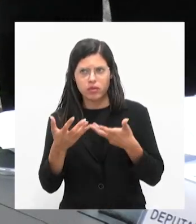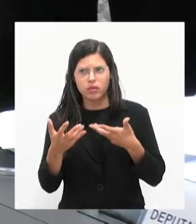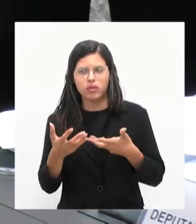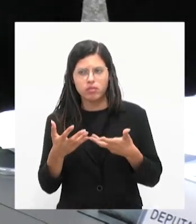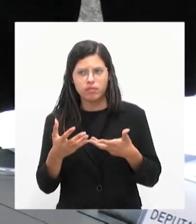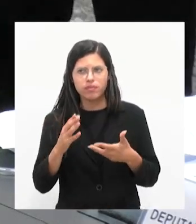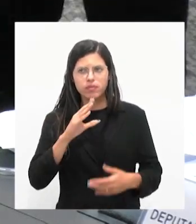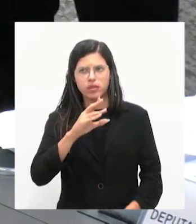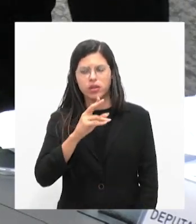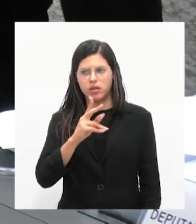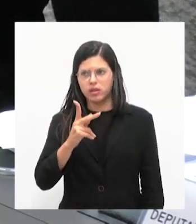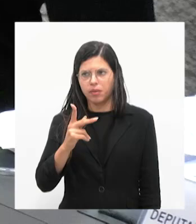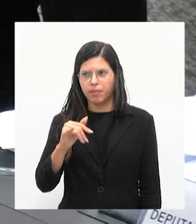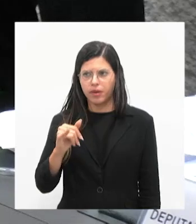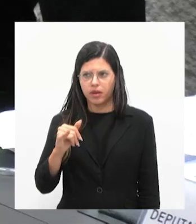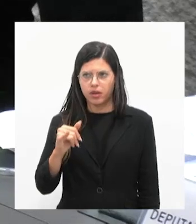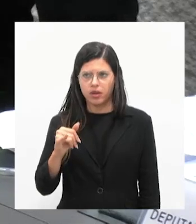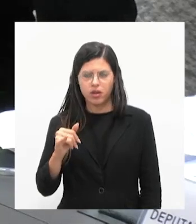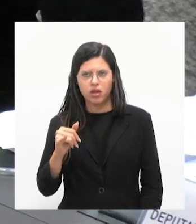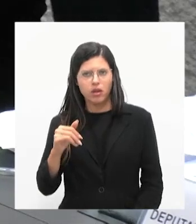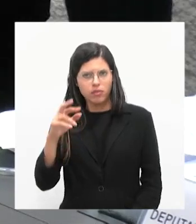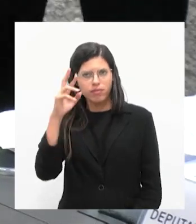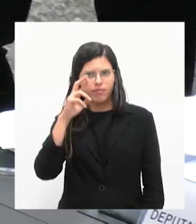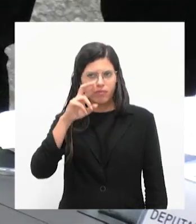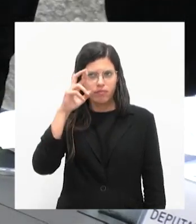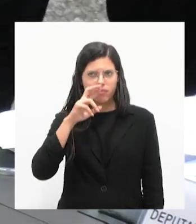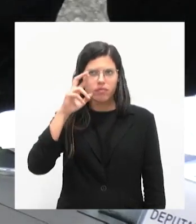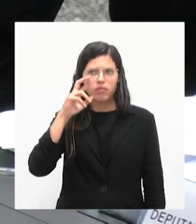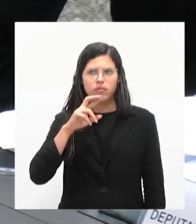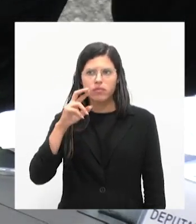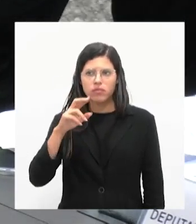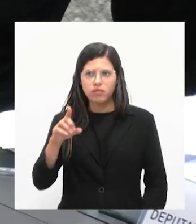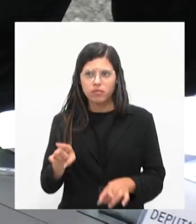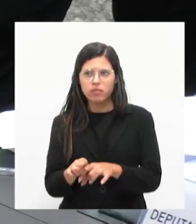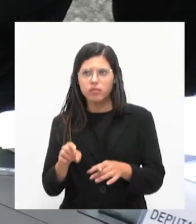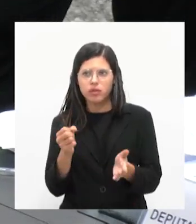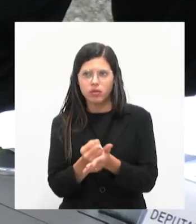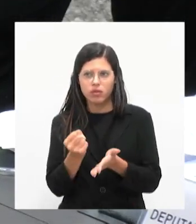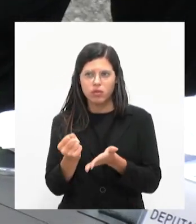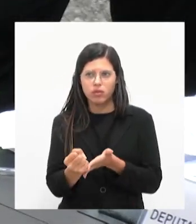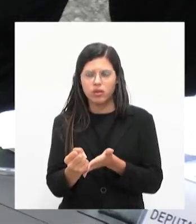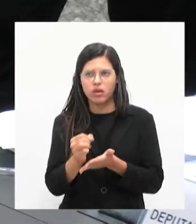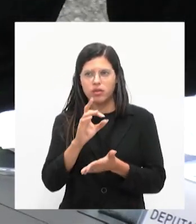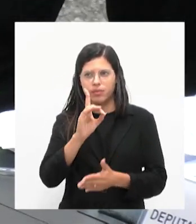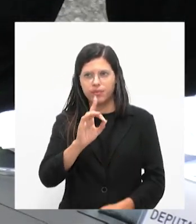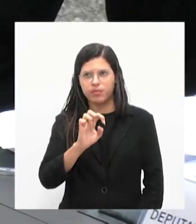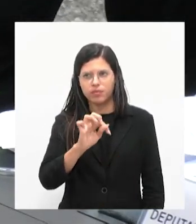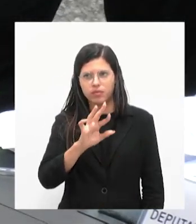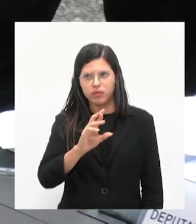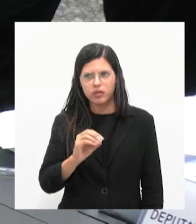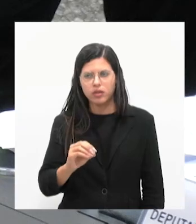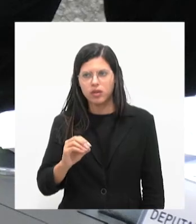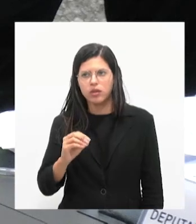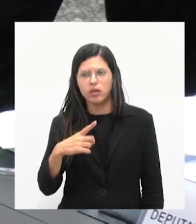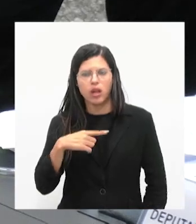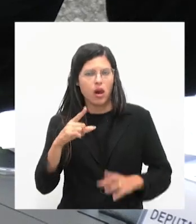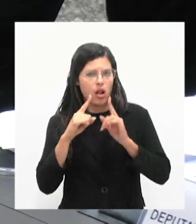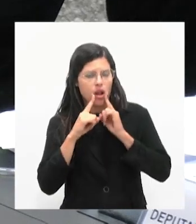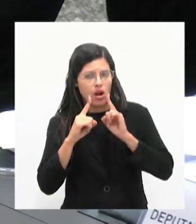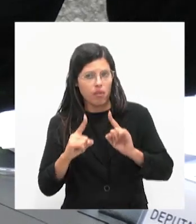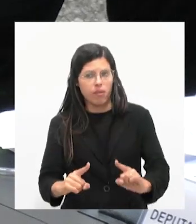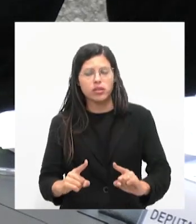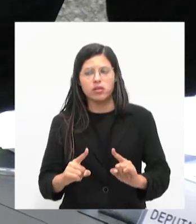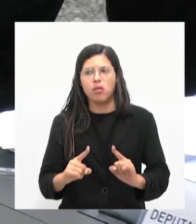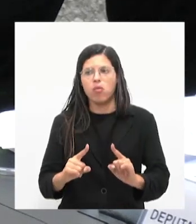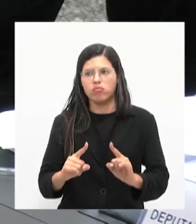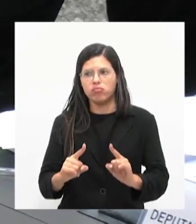a CPI estivesse apurando não somente isso, como também o contrato do DETRO, em que reclamação aqui